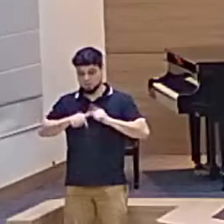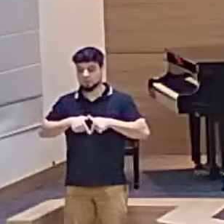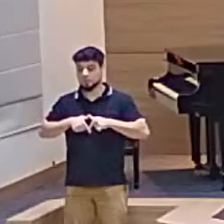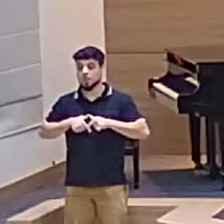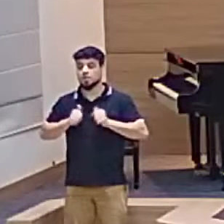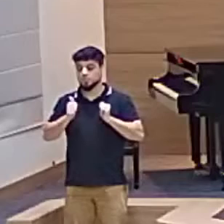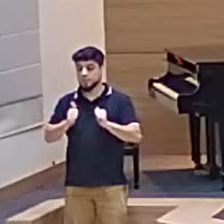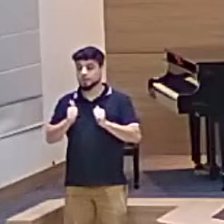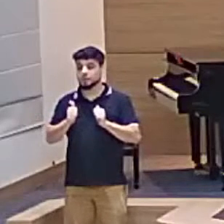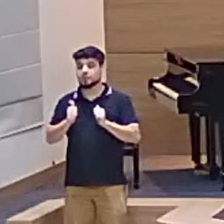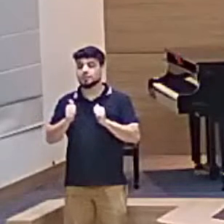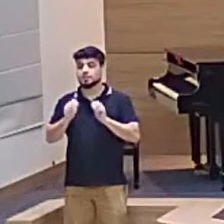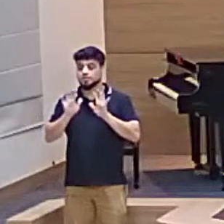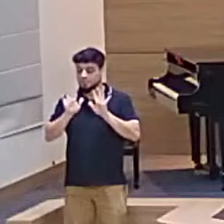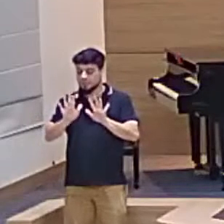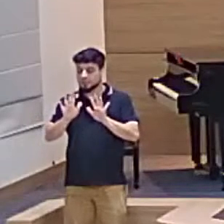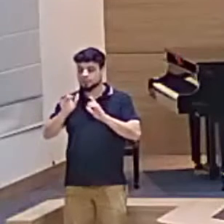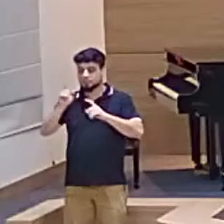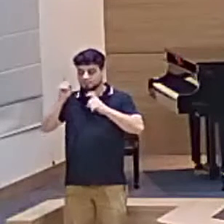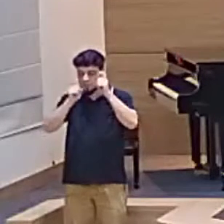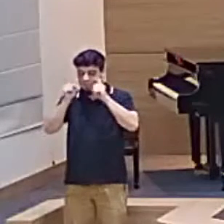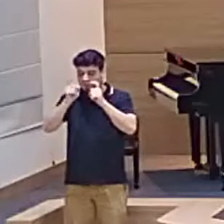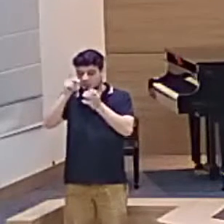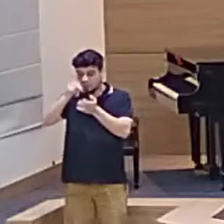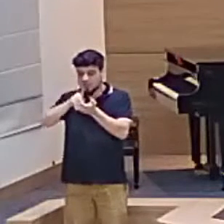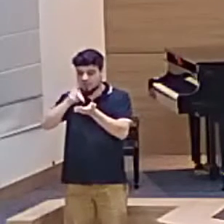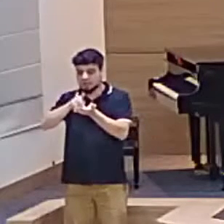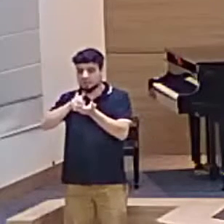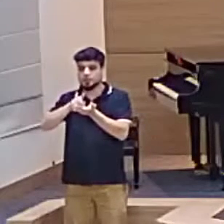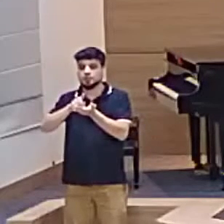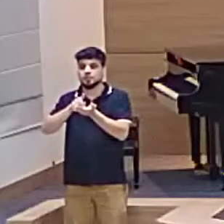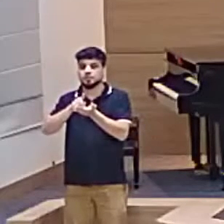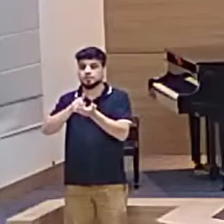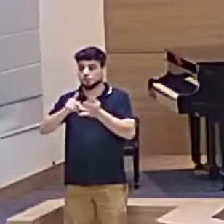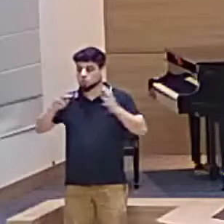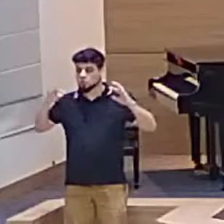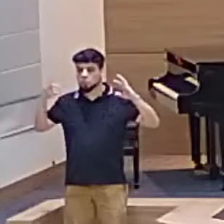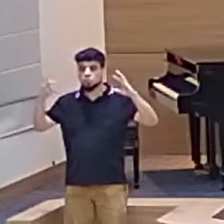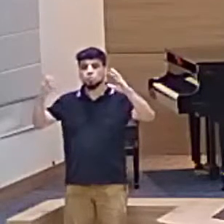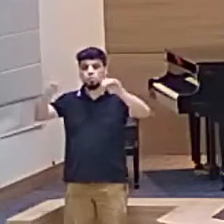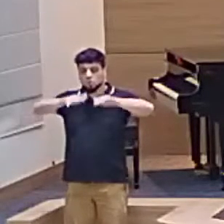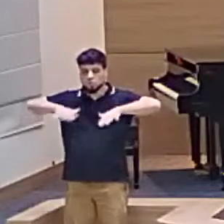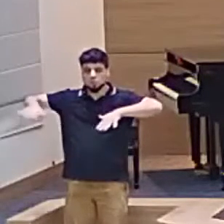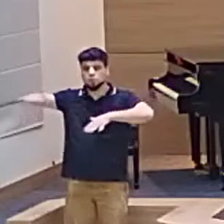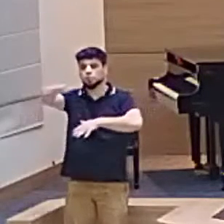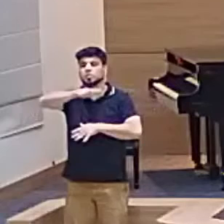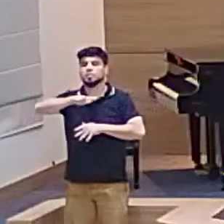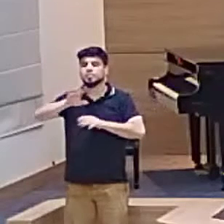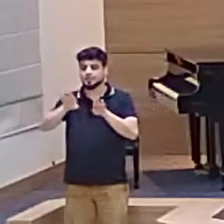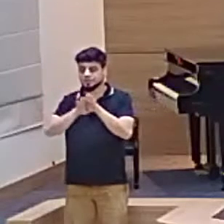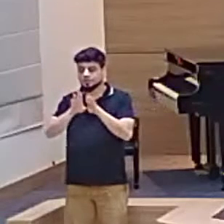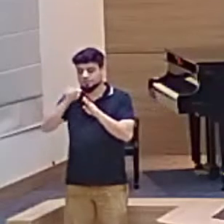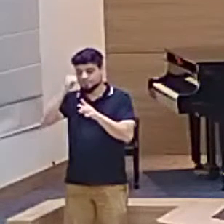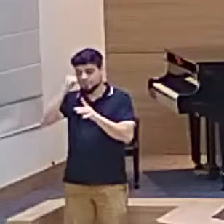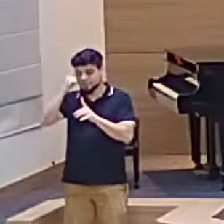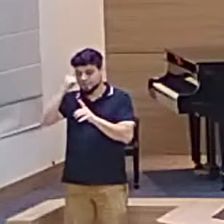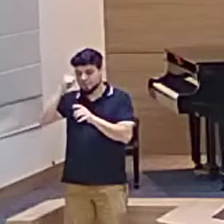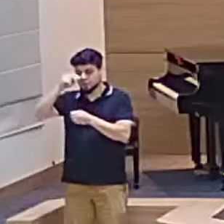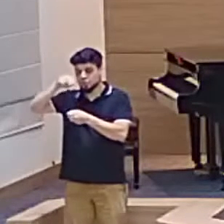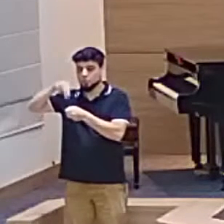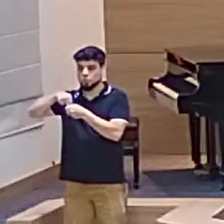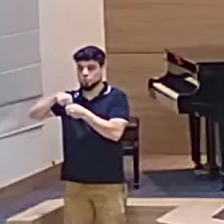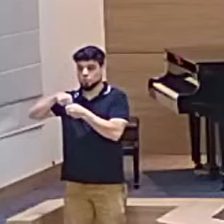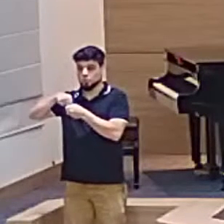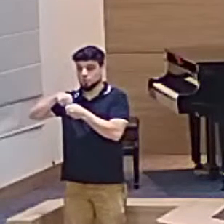Ele olha para a nação do ponto de vista Lato Sensu Isto é toda a nação mas ele olha para nação também do ponto de vista nuclear